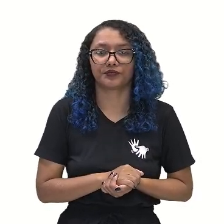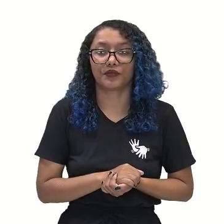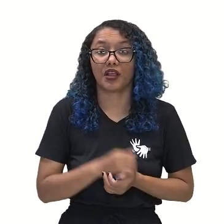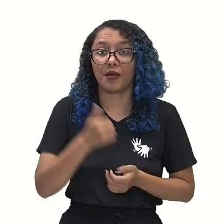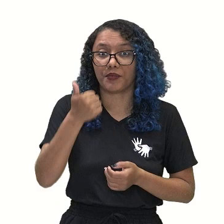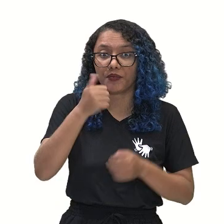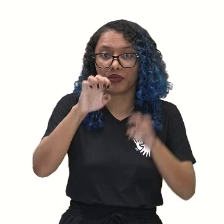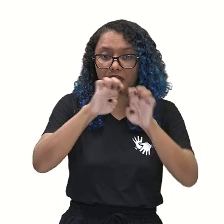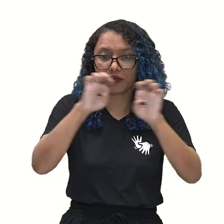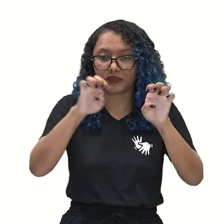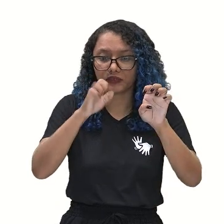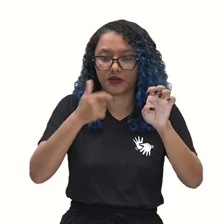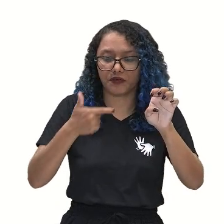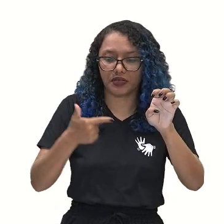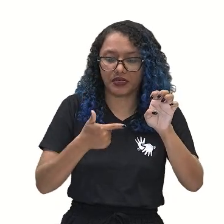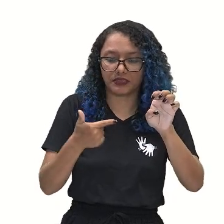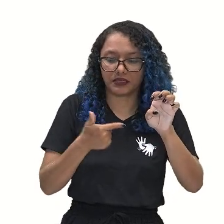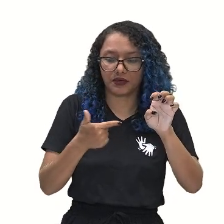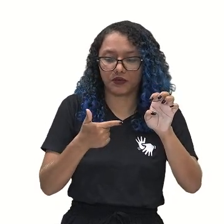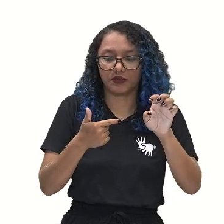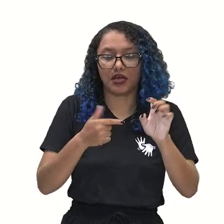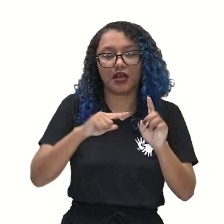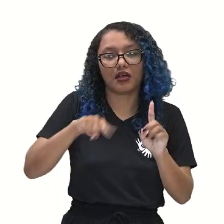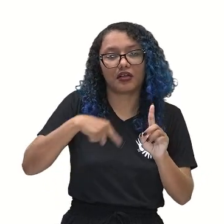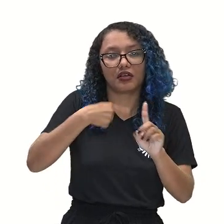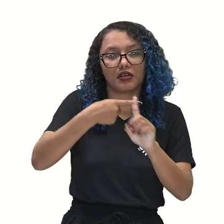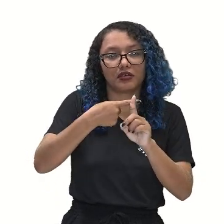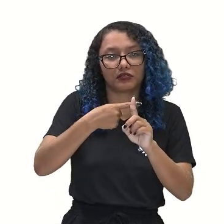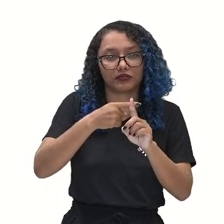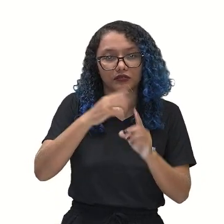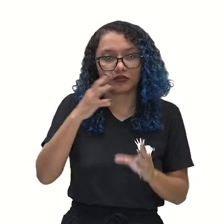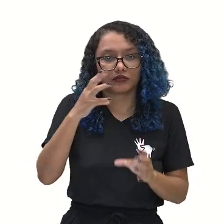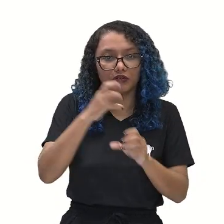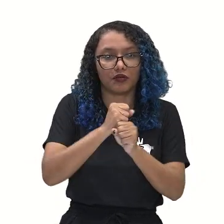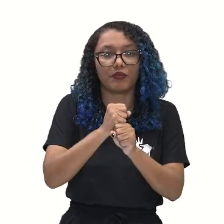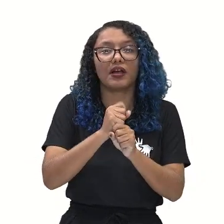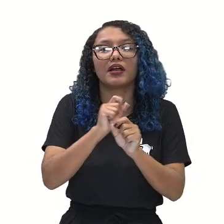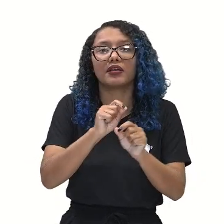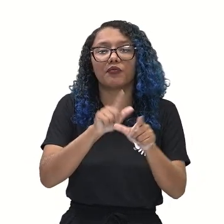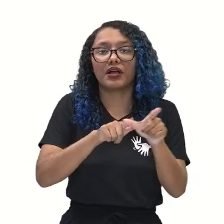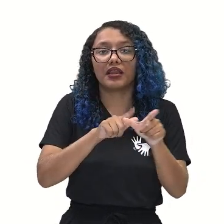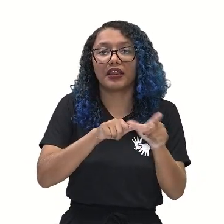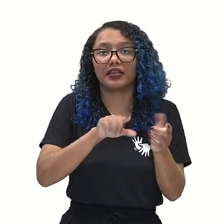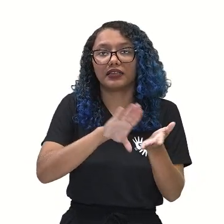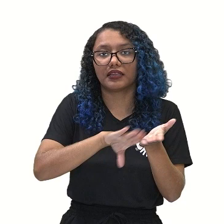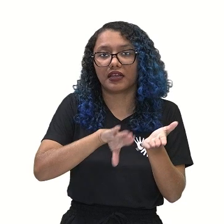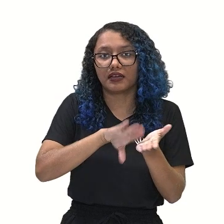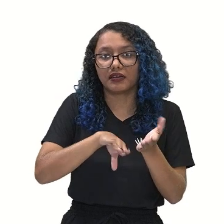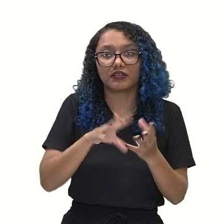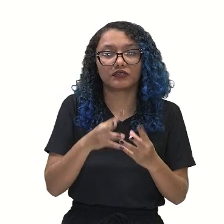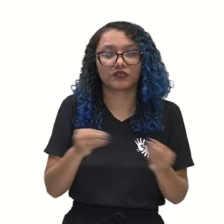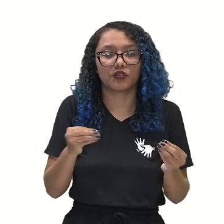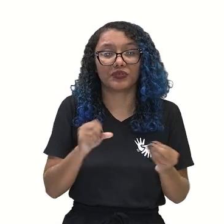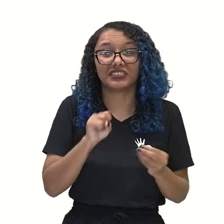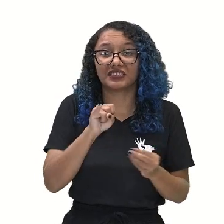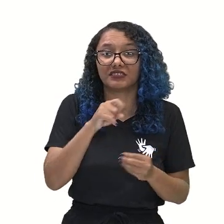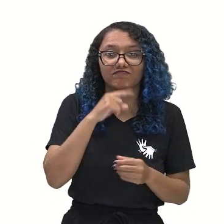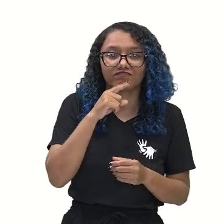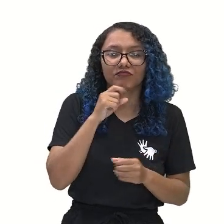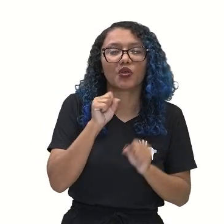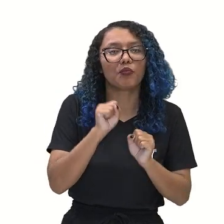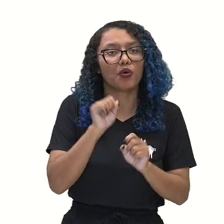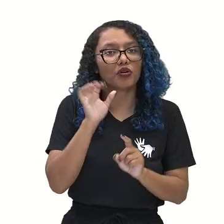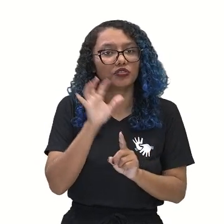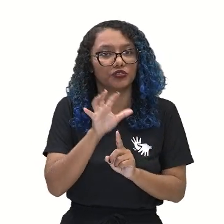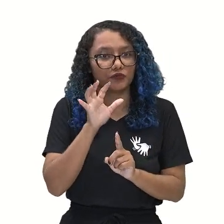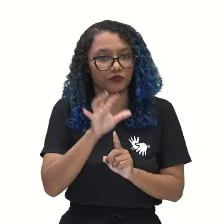com a segunda, desde que desapareça uma das variáveis. Se não desaparecer, você pode manipular. Então,